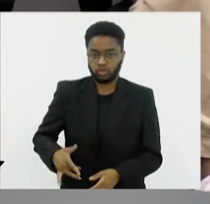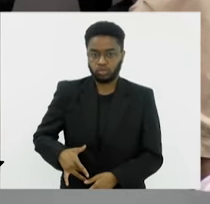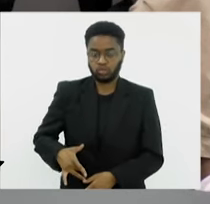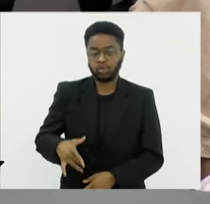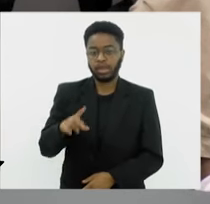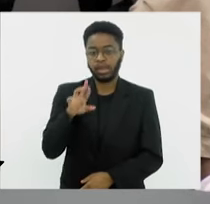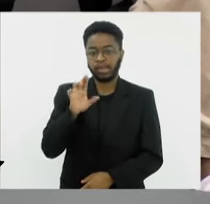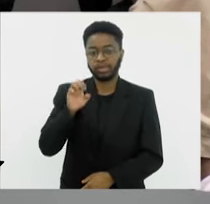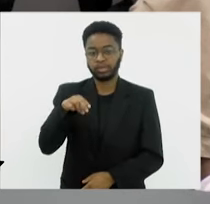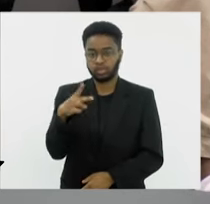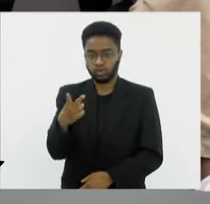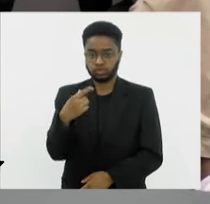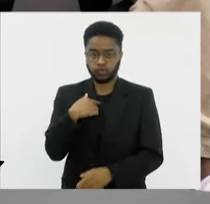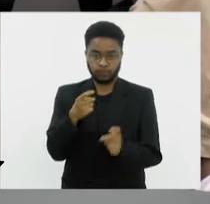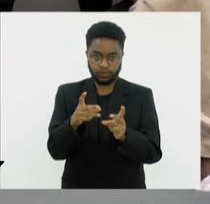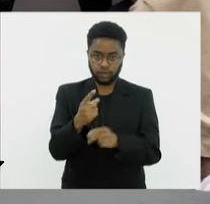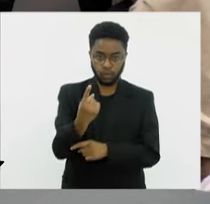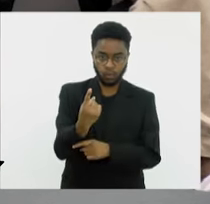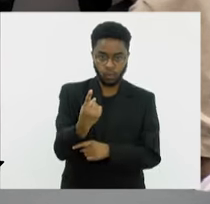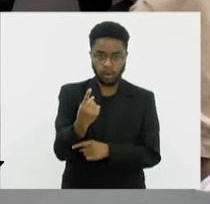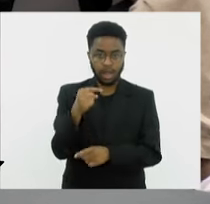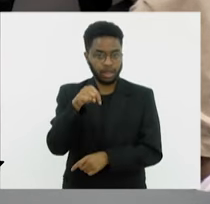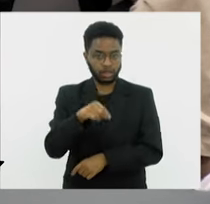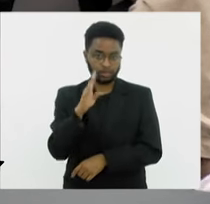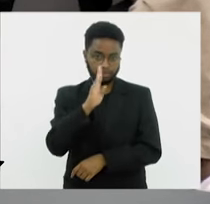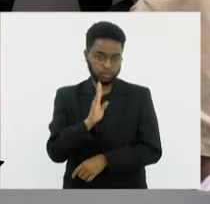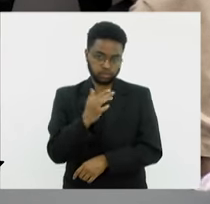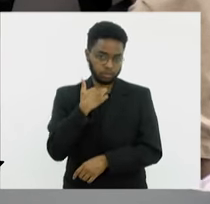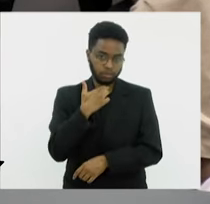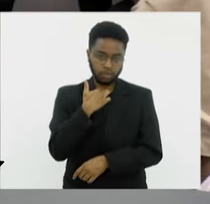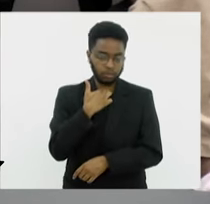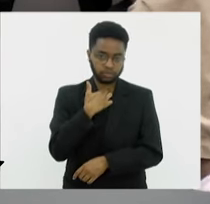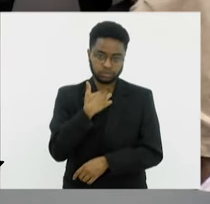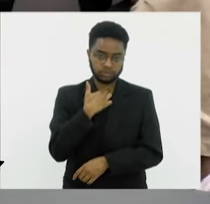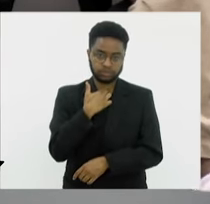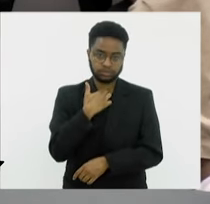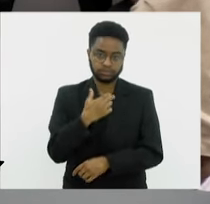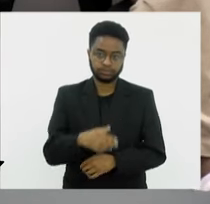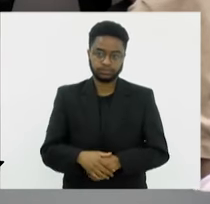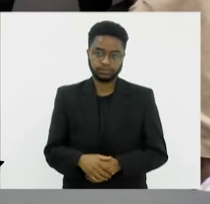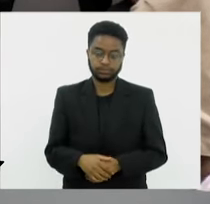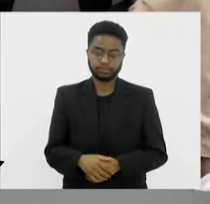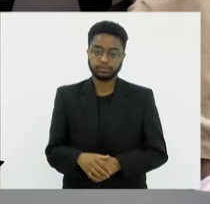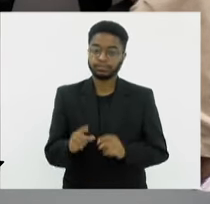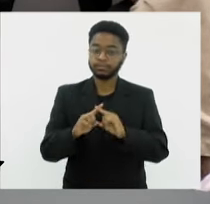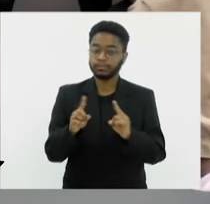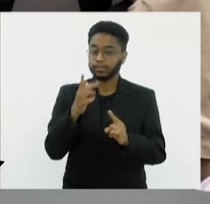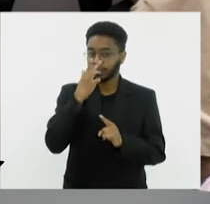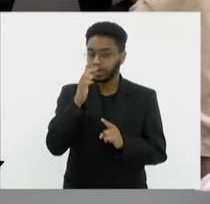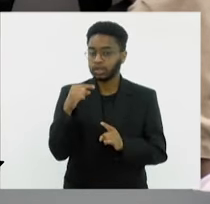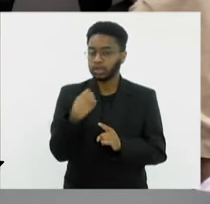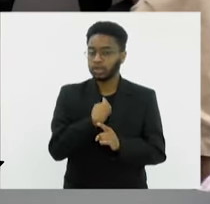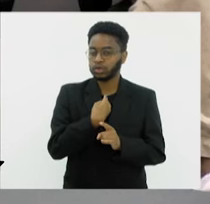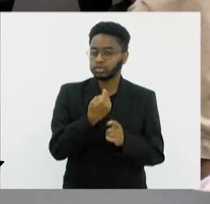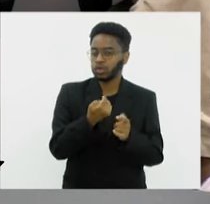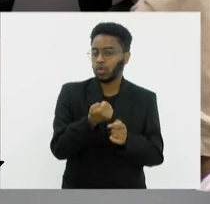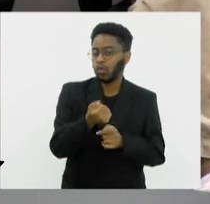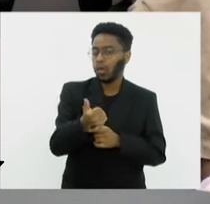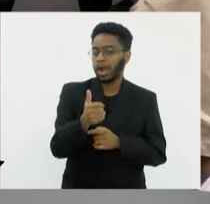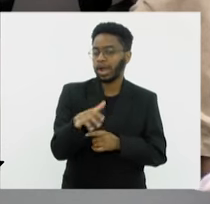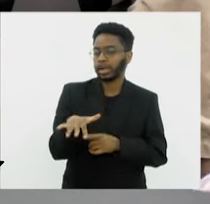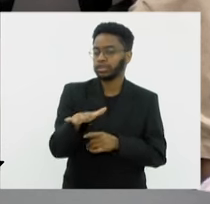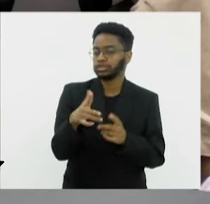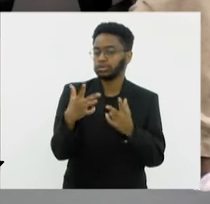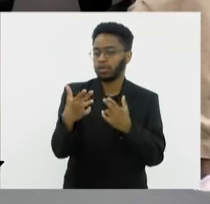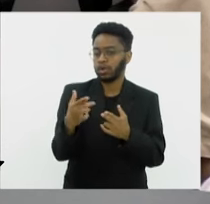né? Pode fazer isso. Aqui, né, não é isso que se trata diretamente, mas a gente está cada vez mais permeando. Eu não